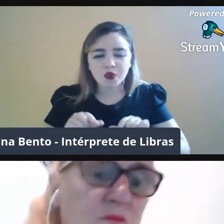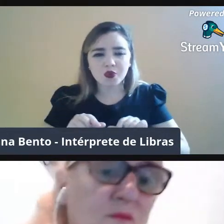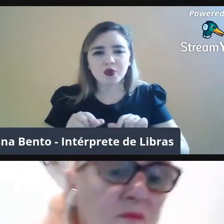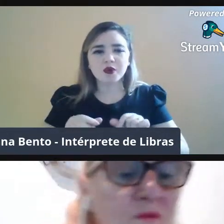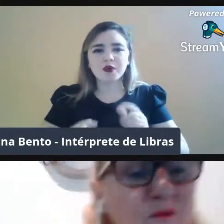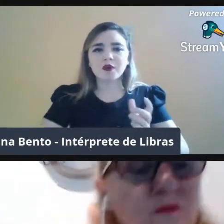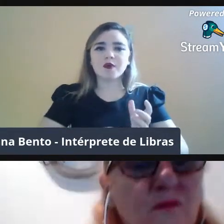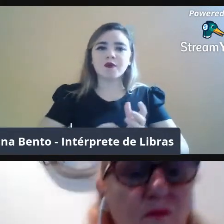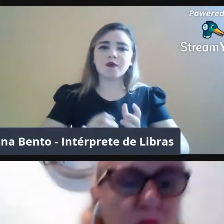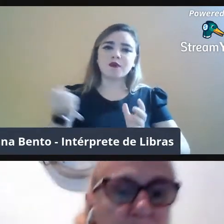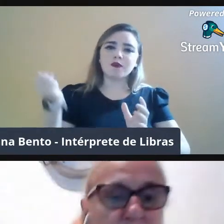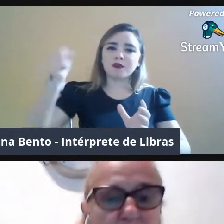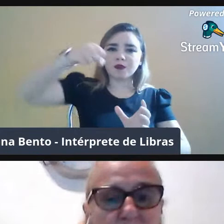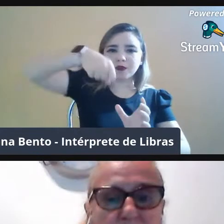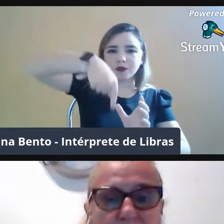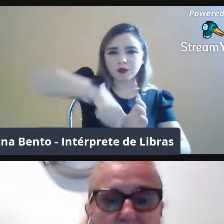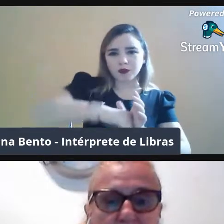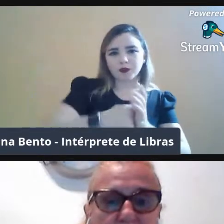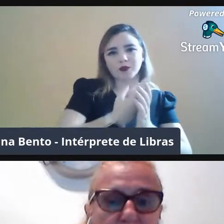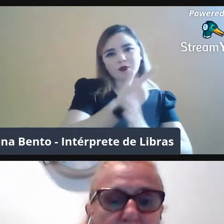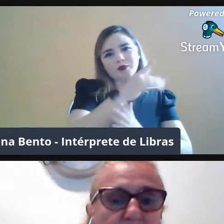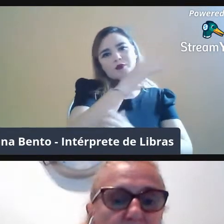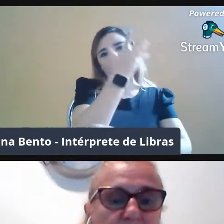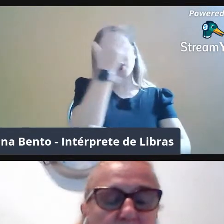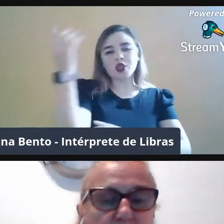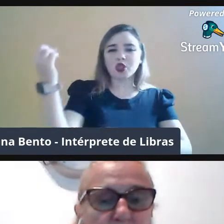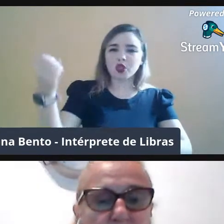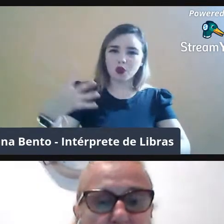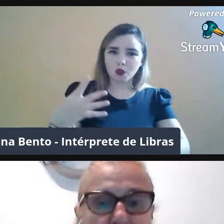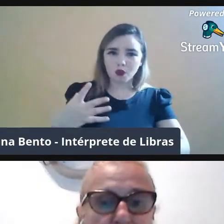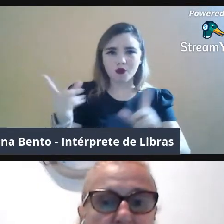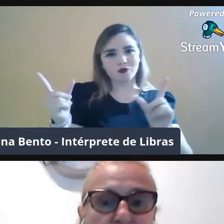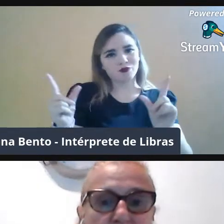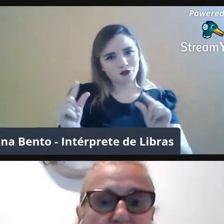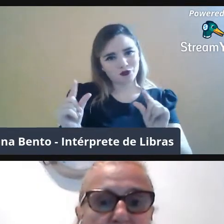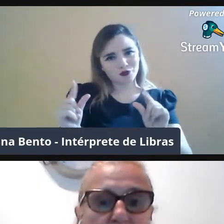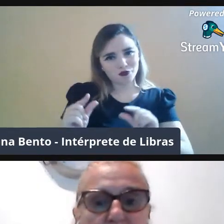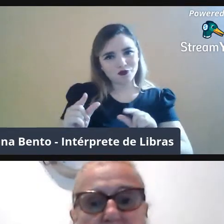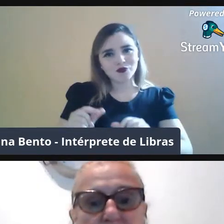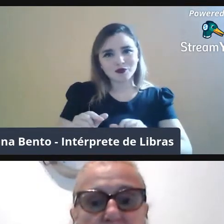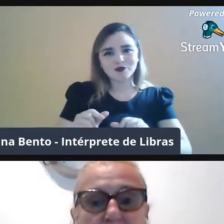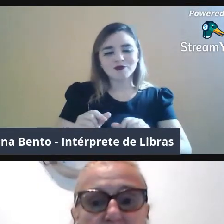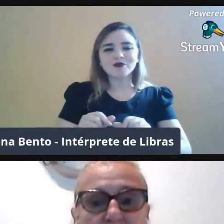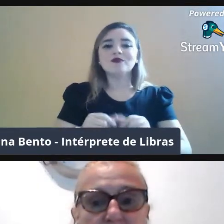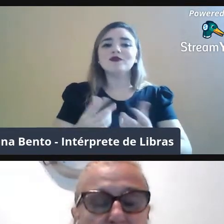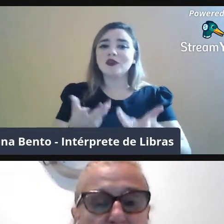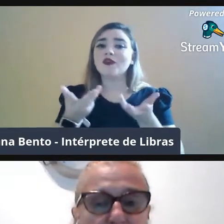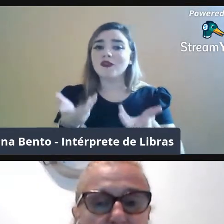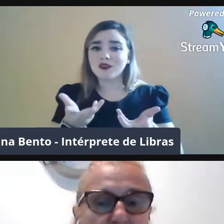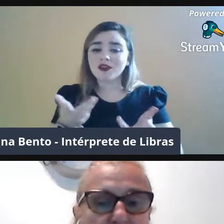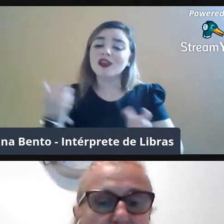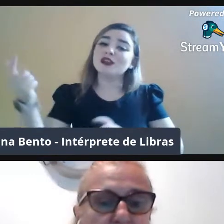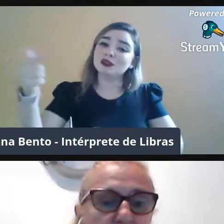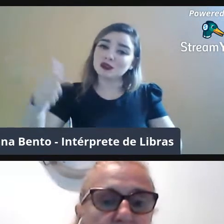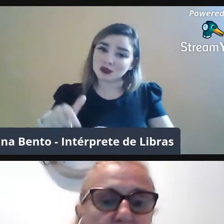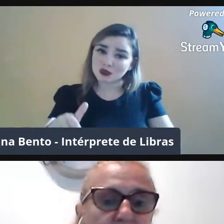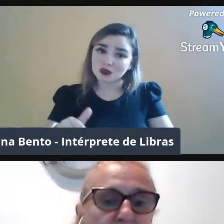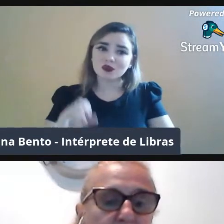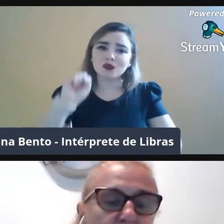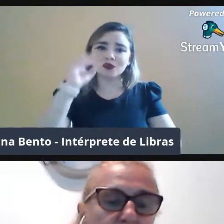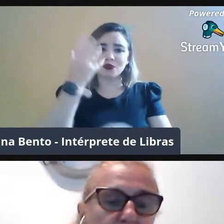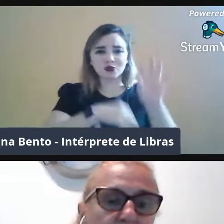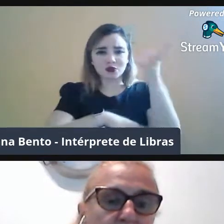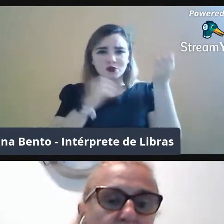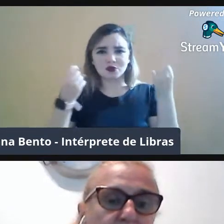novas árvores em Cássio, entendeu? É uma proposta de reflorestamento, e à